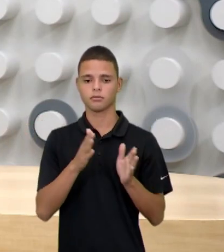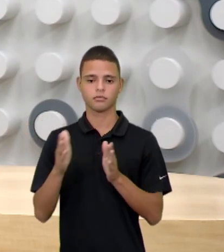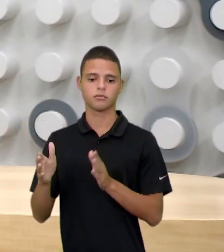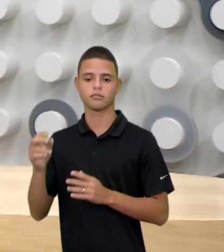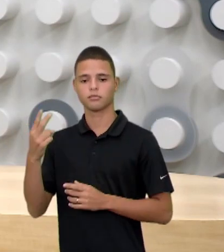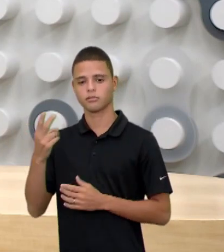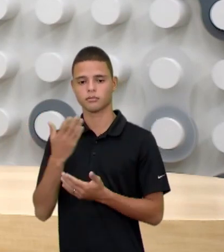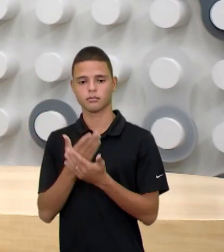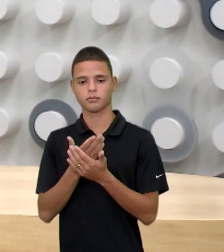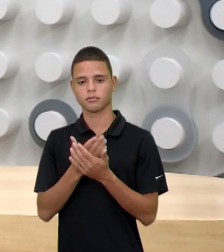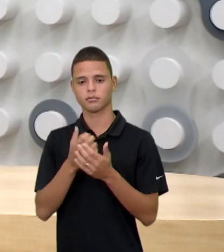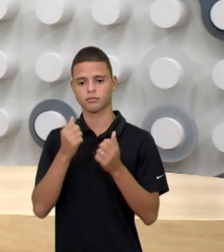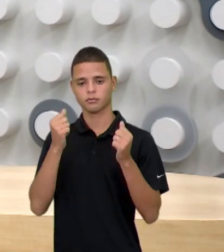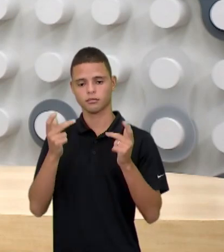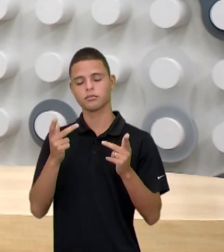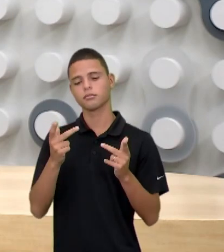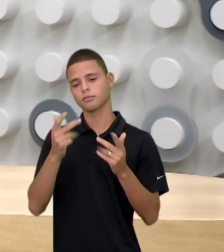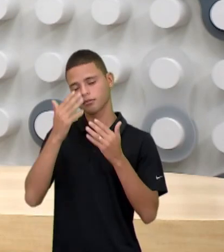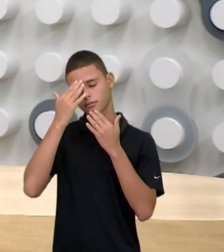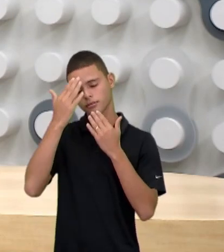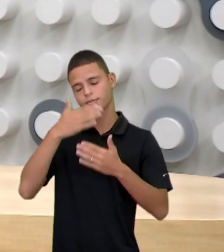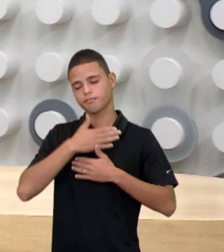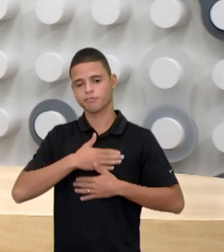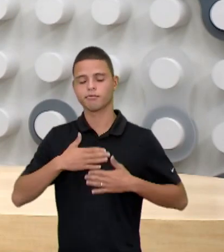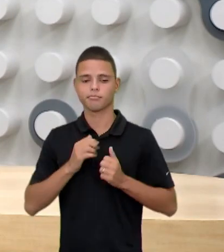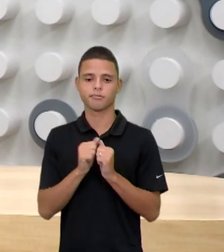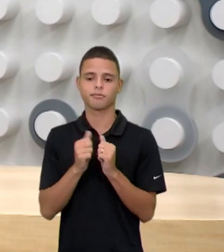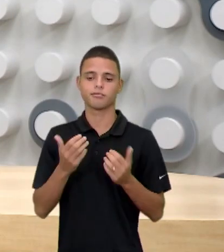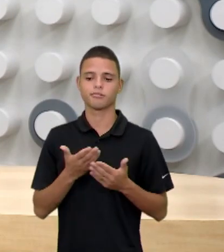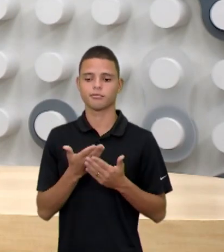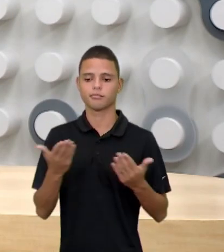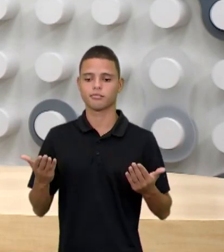em 2 aulas. Tá certo, galerinha? Foi um prazer imenso